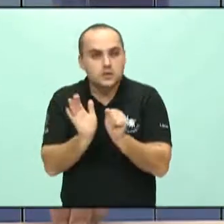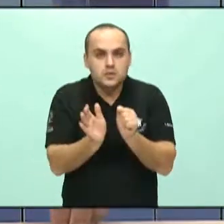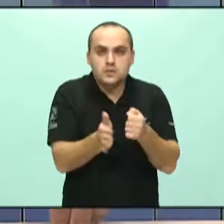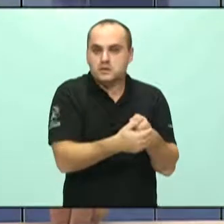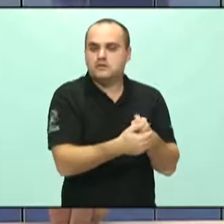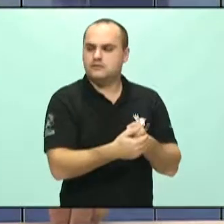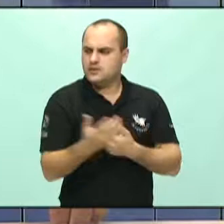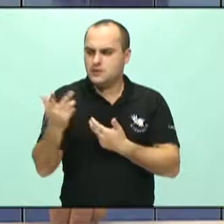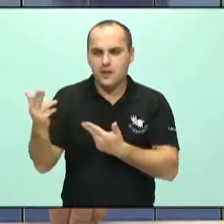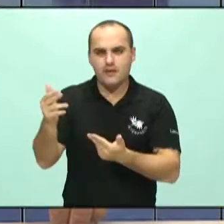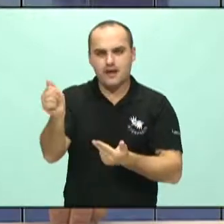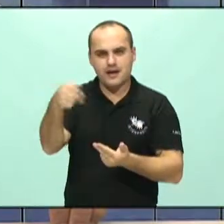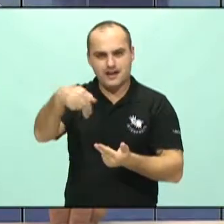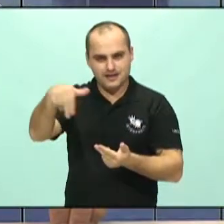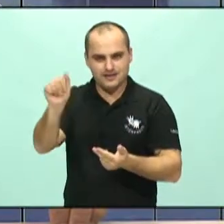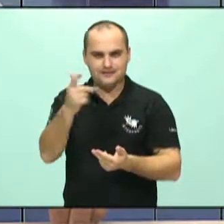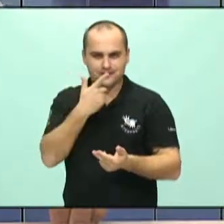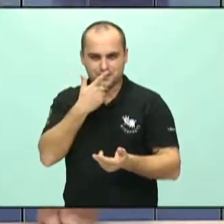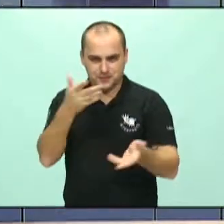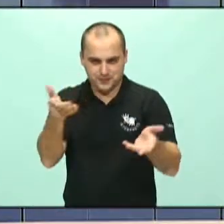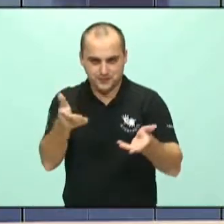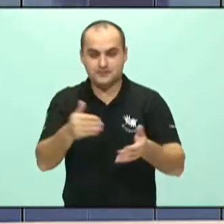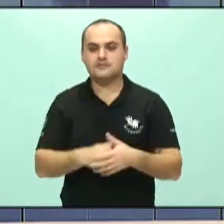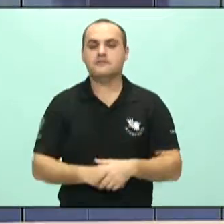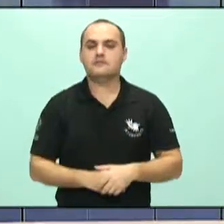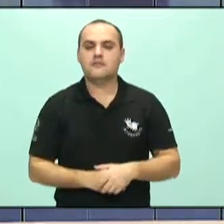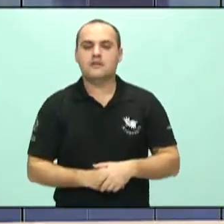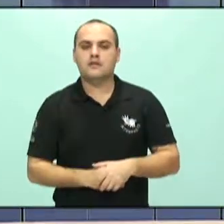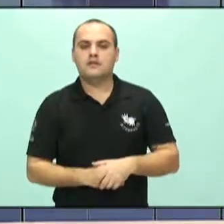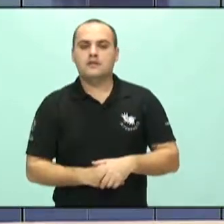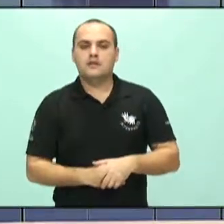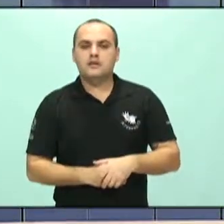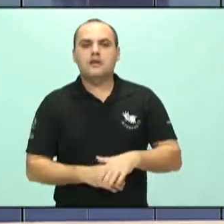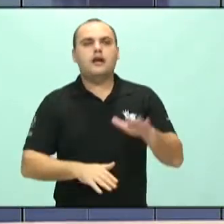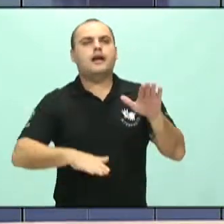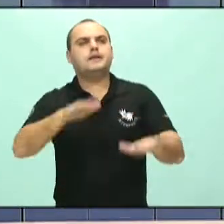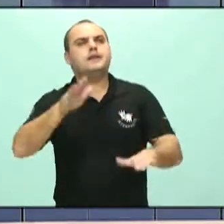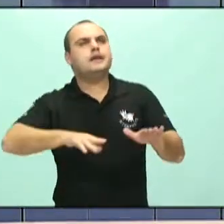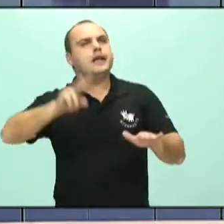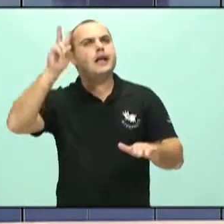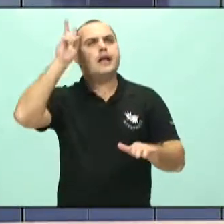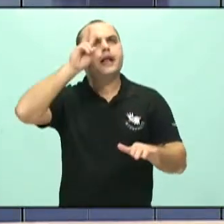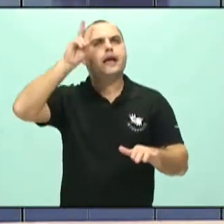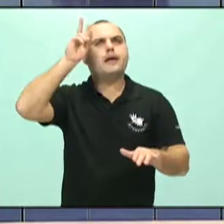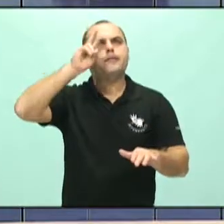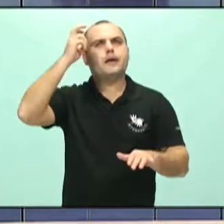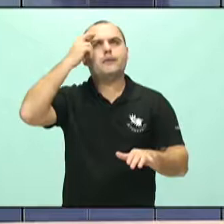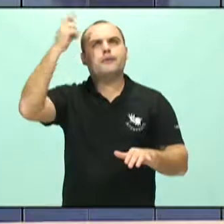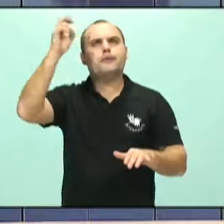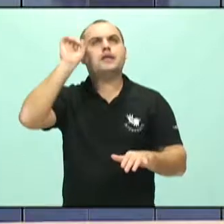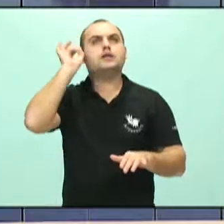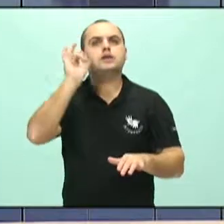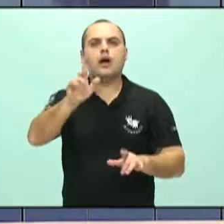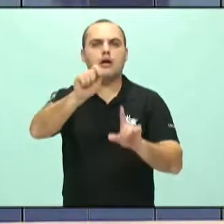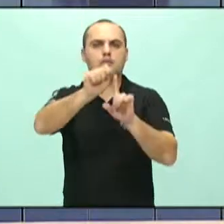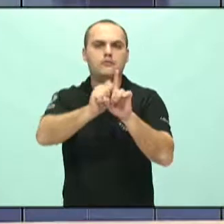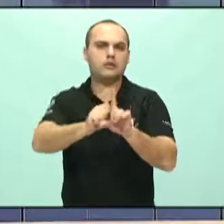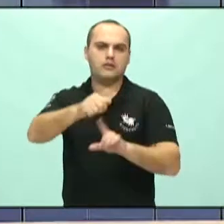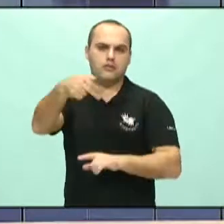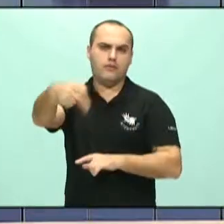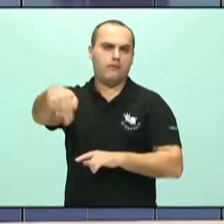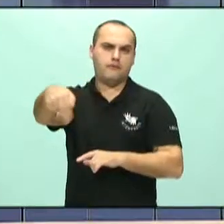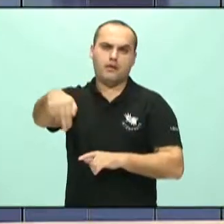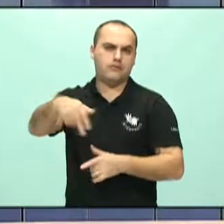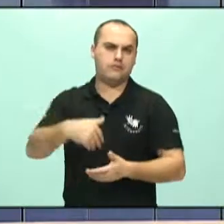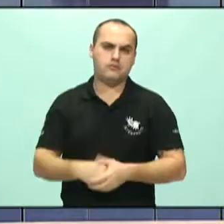falou agora, né, a produtora falou agora, muitas vezes se lembra da cultura só no mês de novembro,